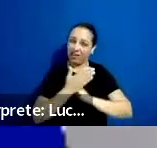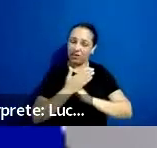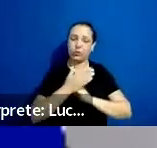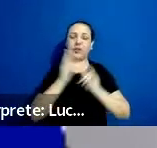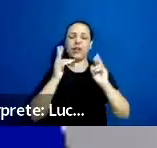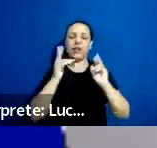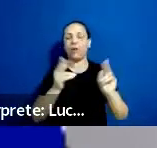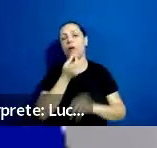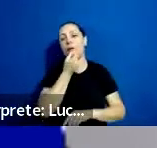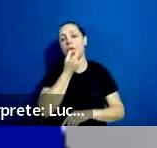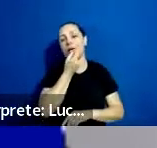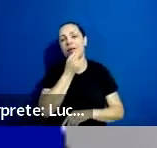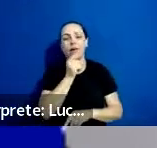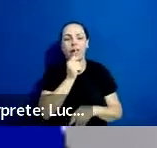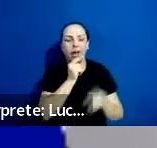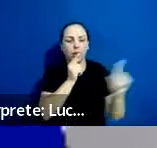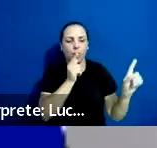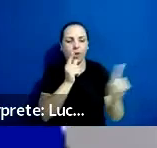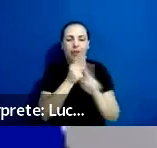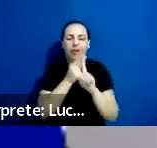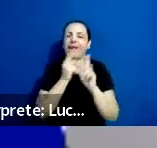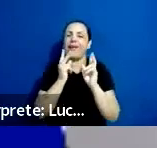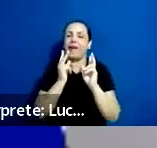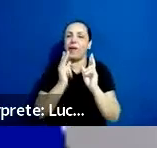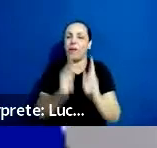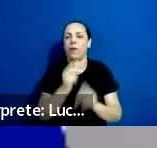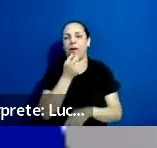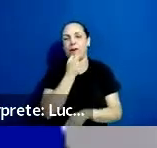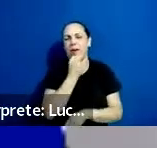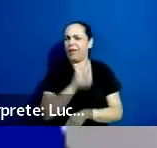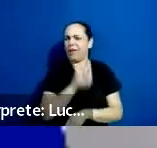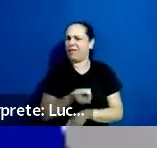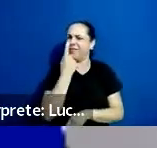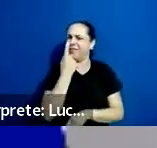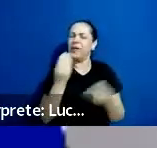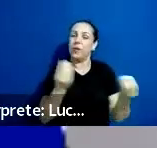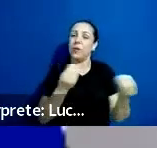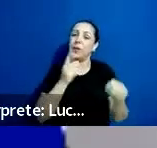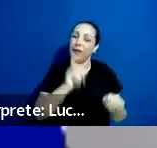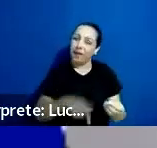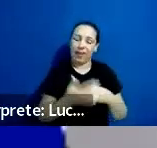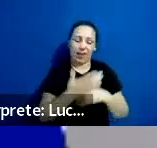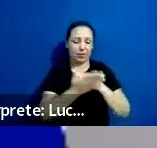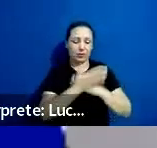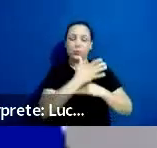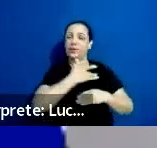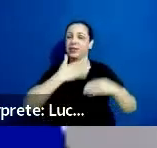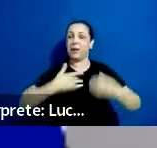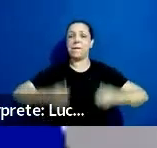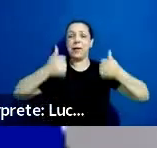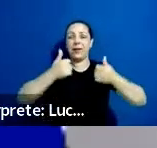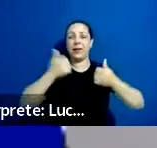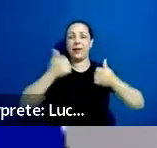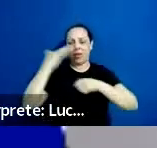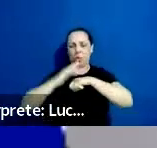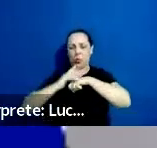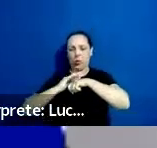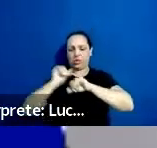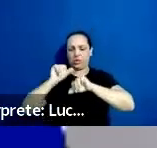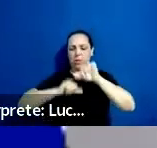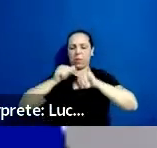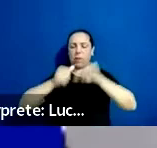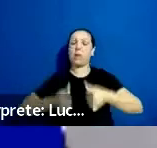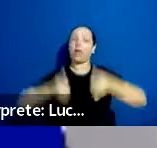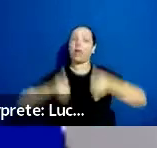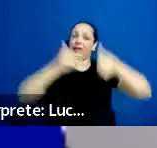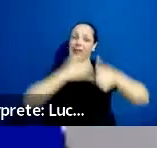como remédio. Quando a gente fala em rejuvenescimento, quando a gente fala em saúde, a gente sempre fala em antioxidante. E olha o que